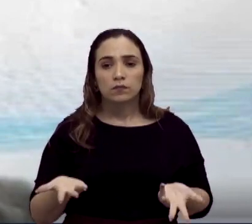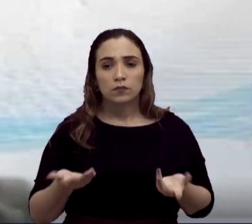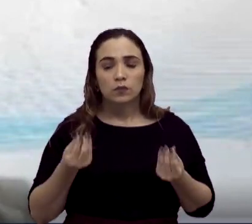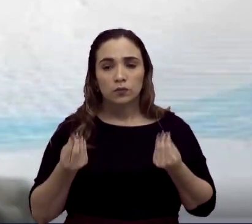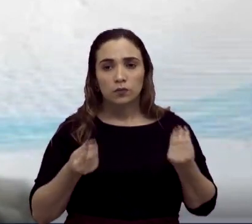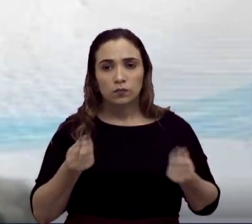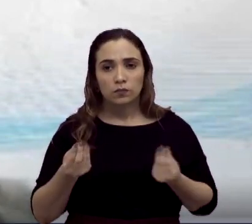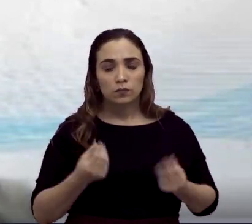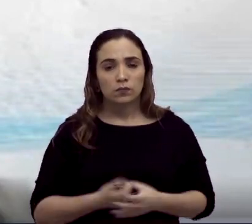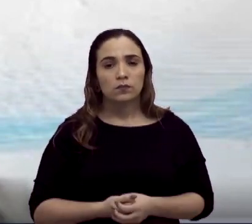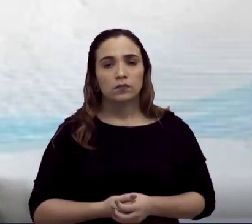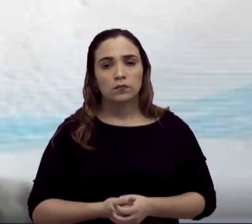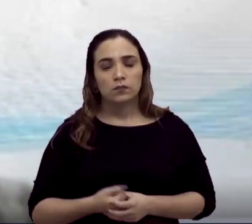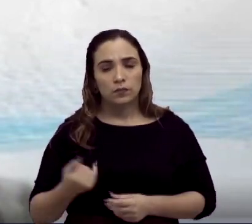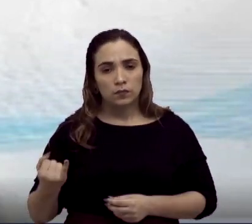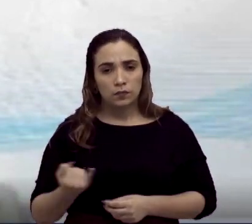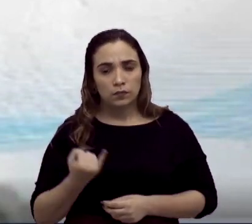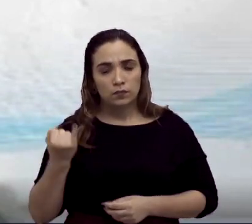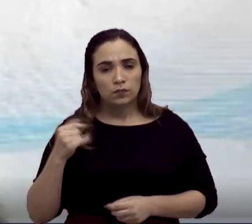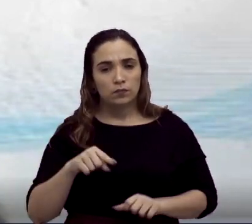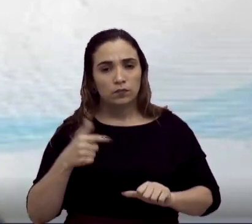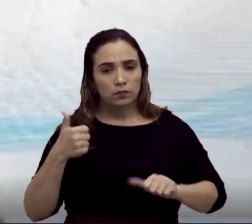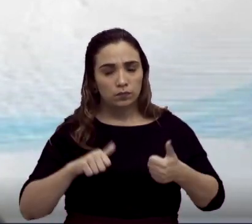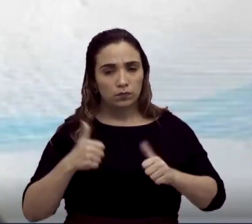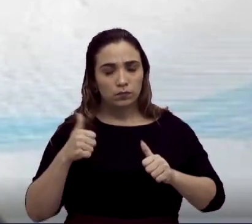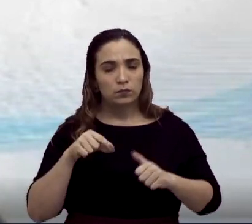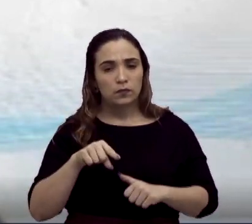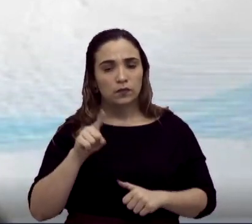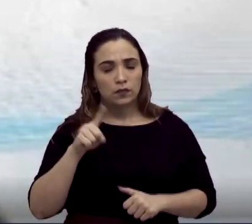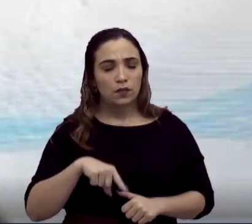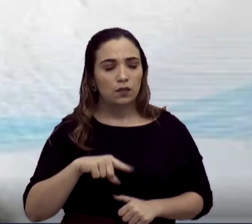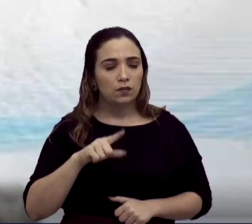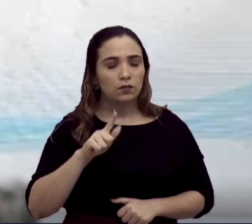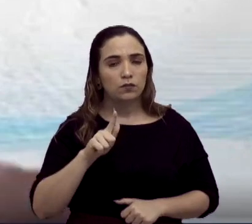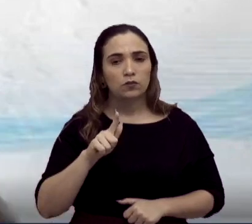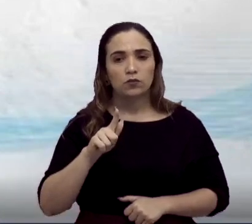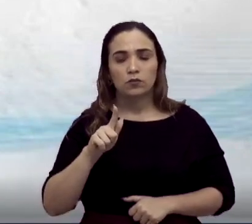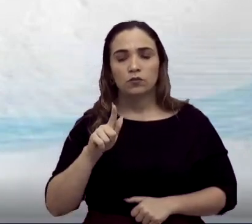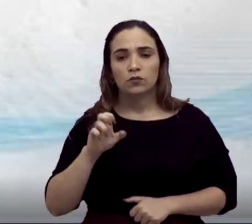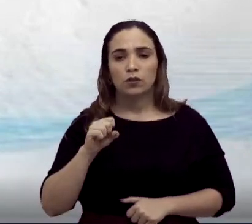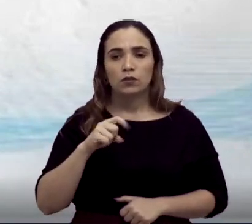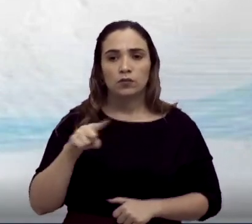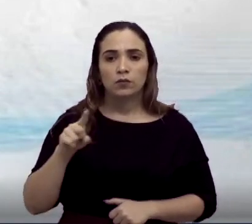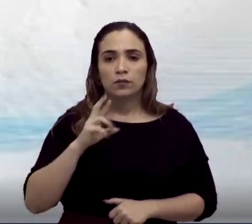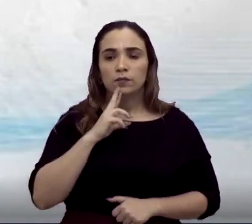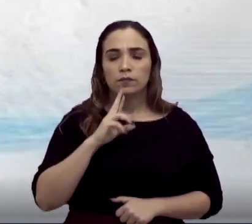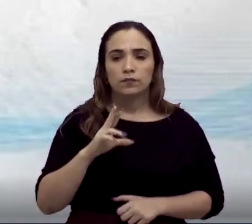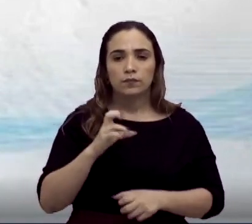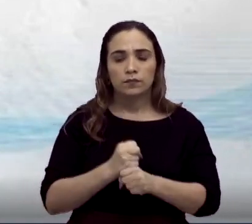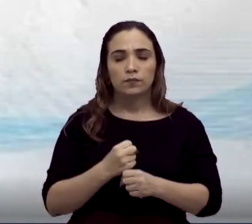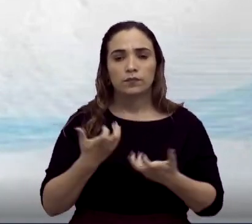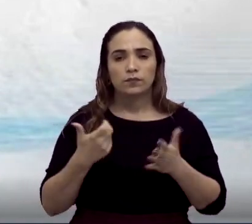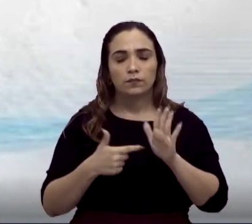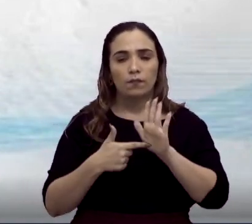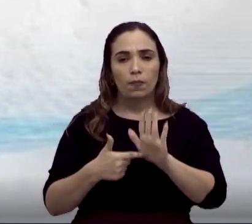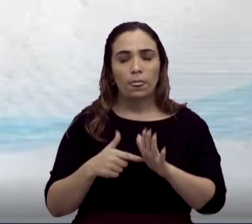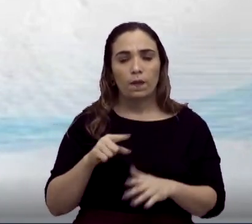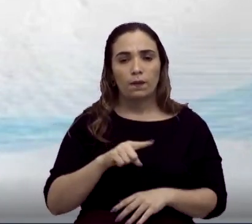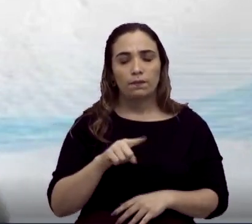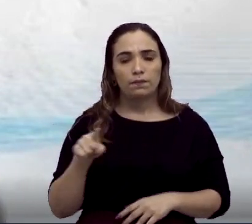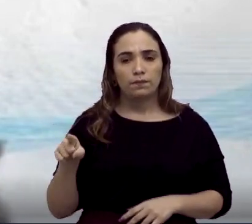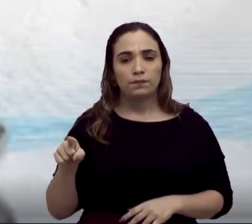Então, assim, é importante essa análise. Isso é uma gestão por resultados que pretendemos apresentar a vocês,